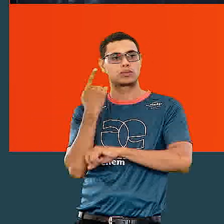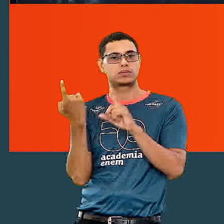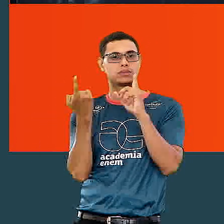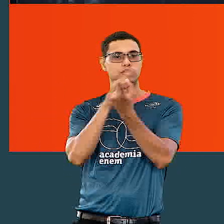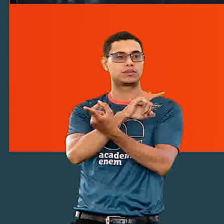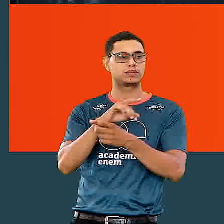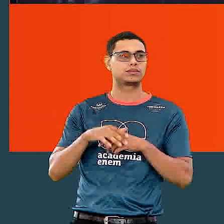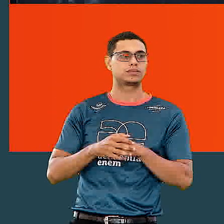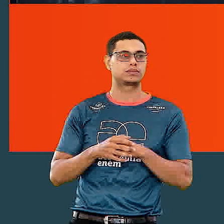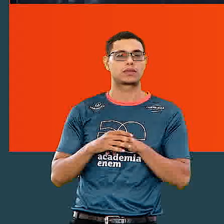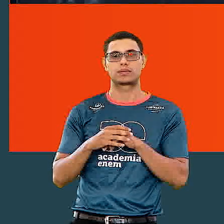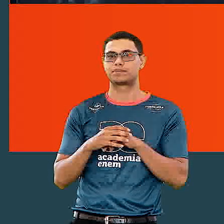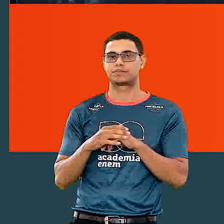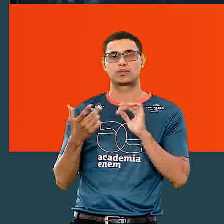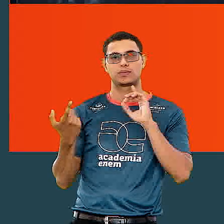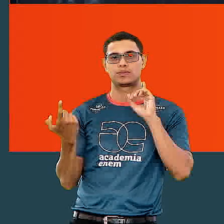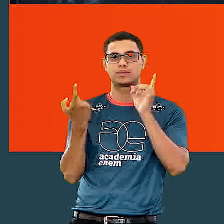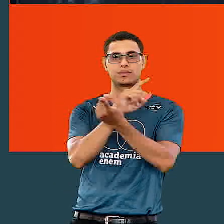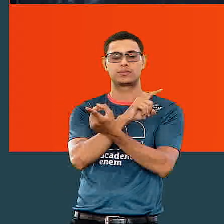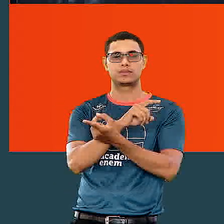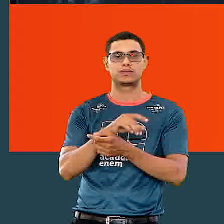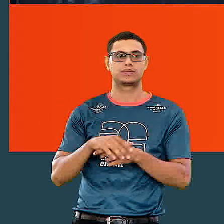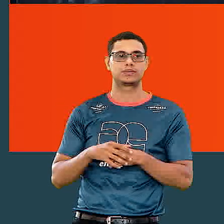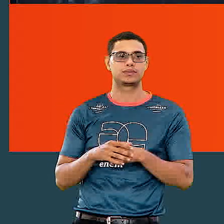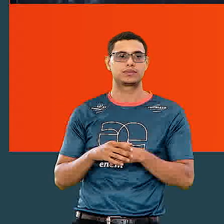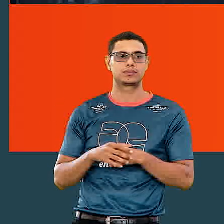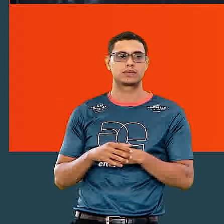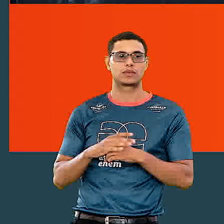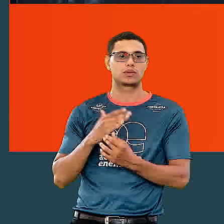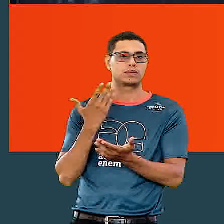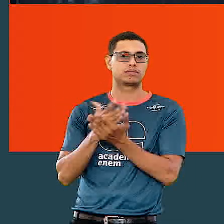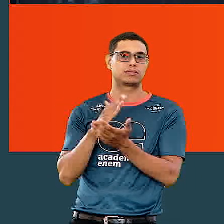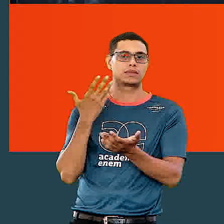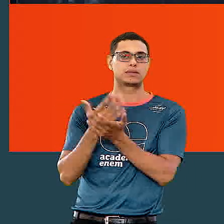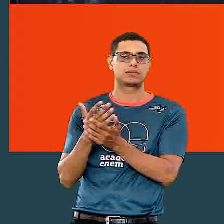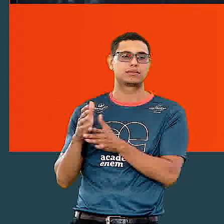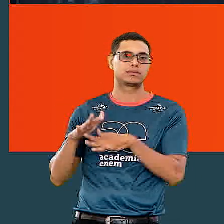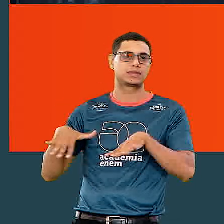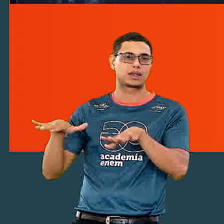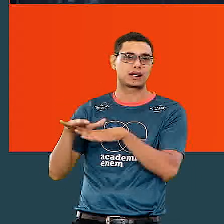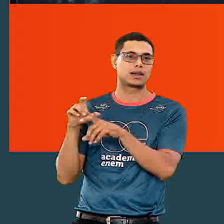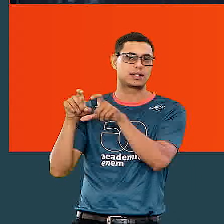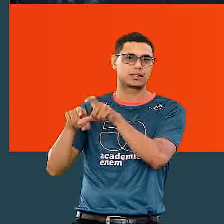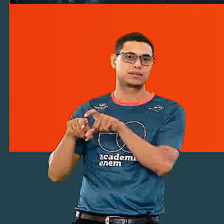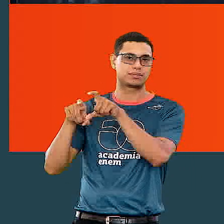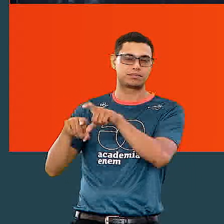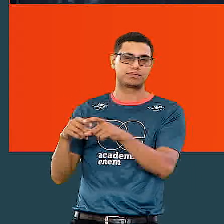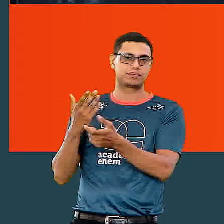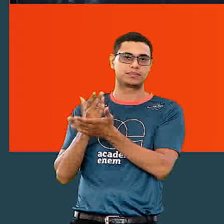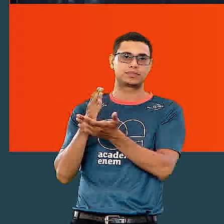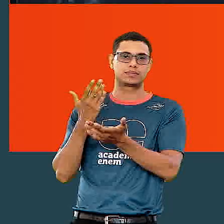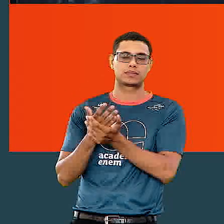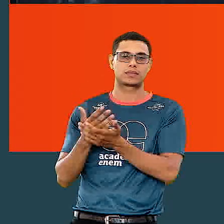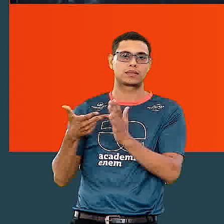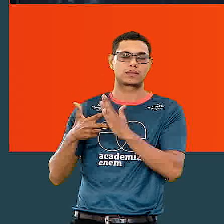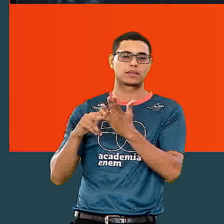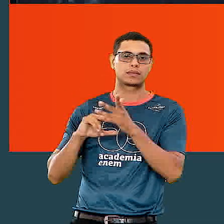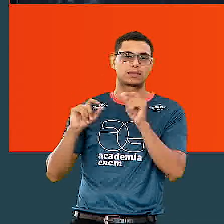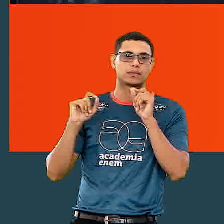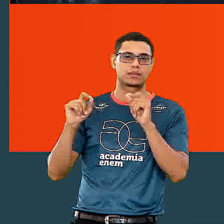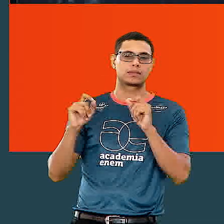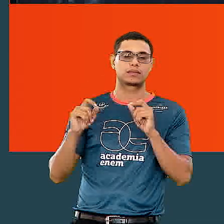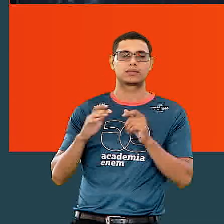contrário? O contrário. Ou seja, não tem nada a ver com campo. Se não tem nada a ver com campo, amore, não marca o B.